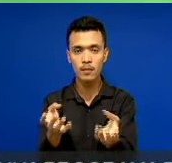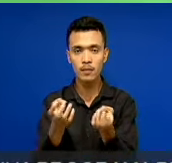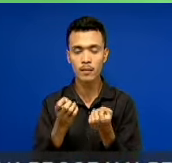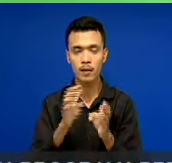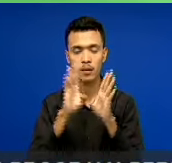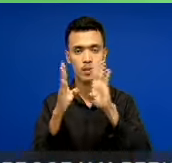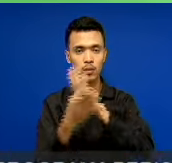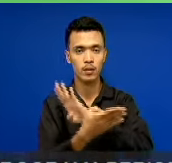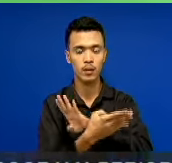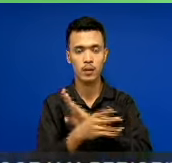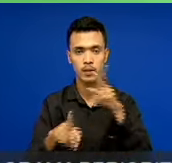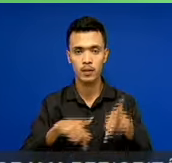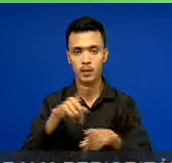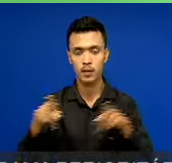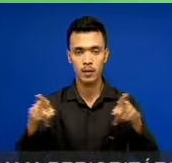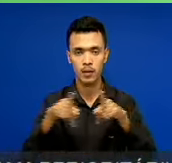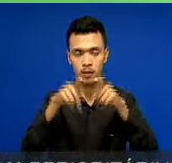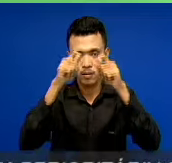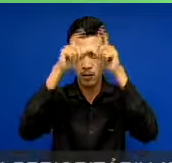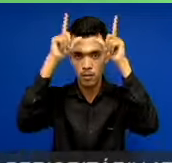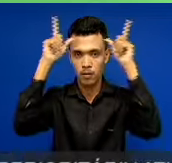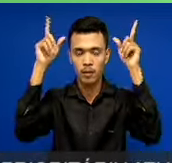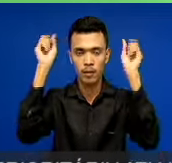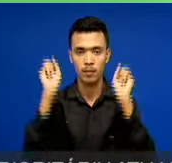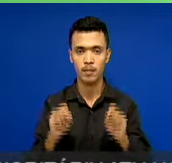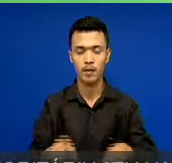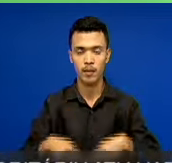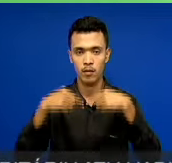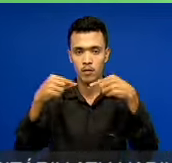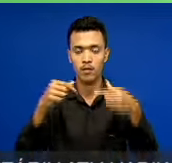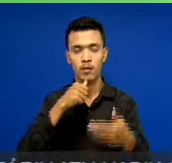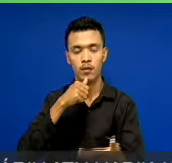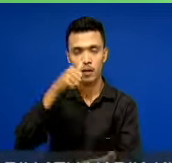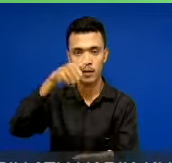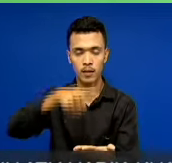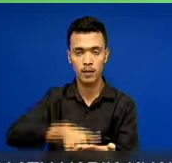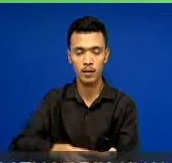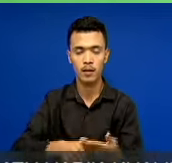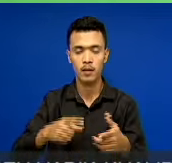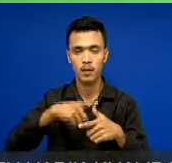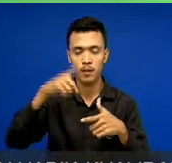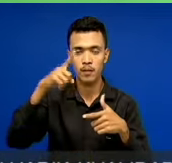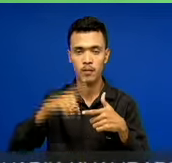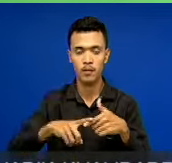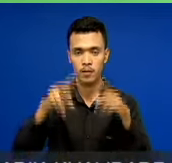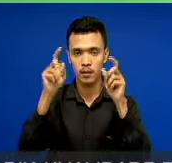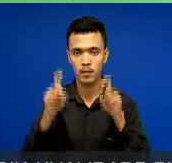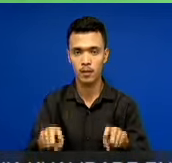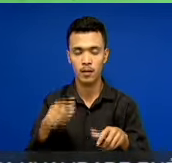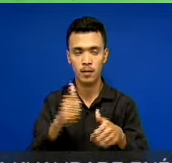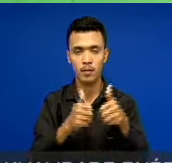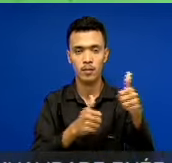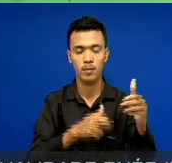e asilo político, bela a tama sura, russo asilo político. Mas depois tem que ter esse